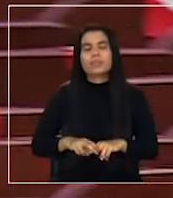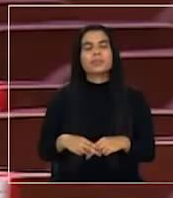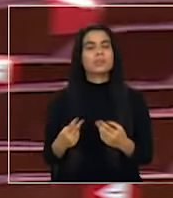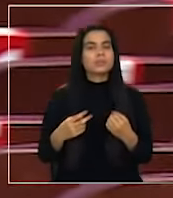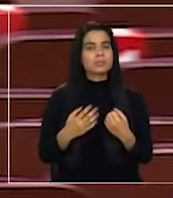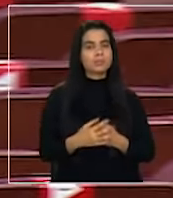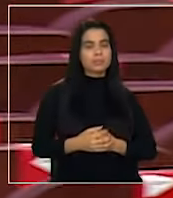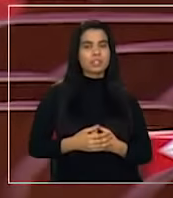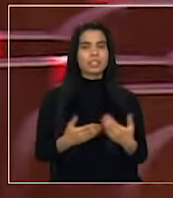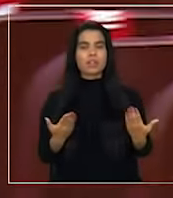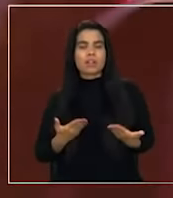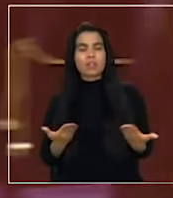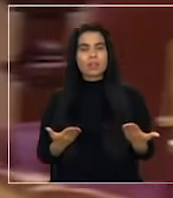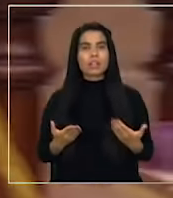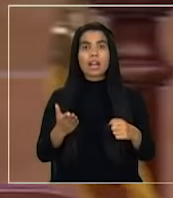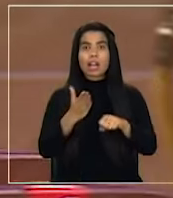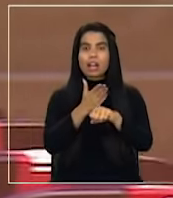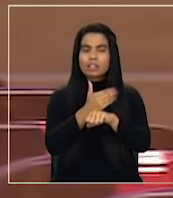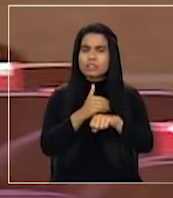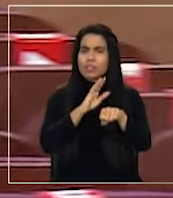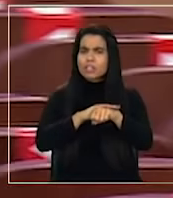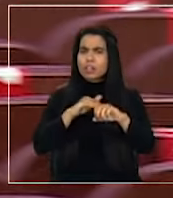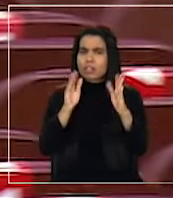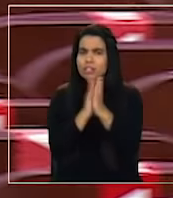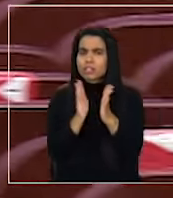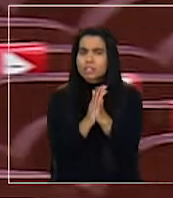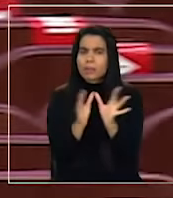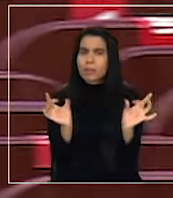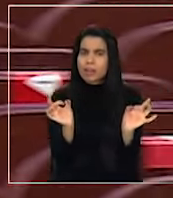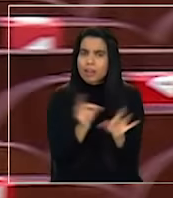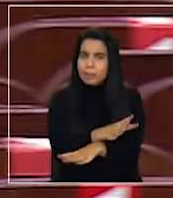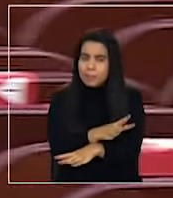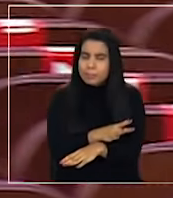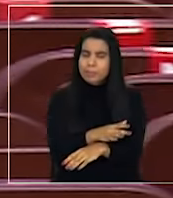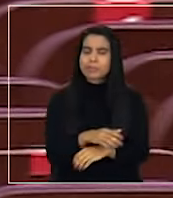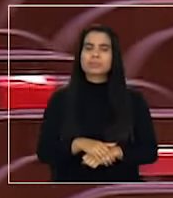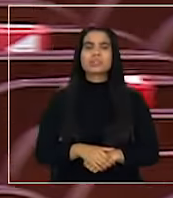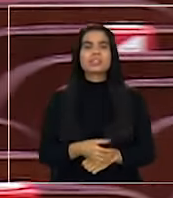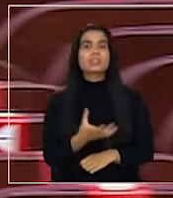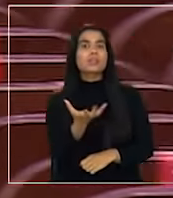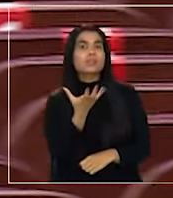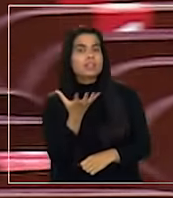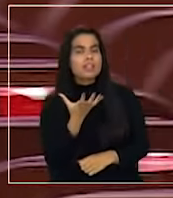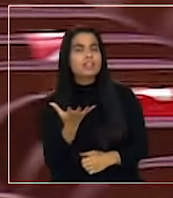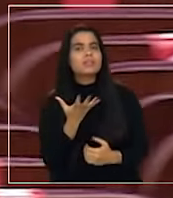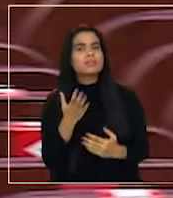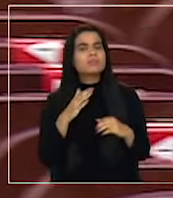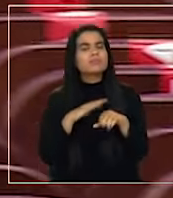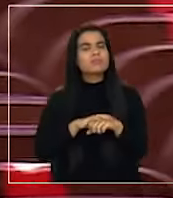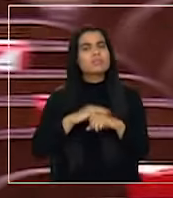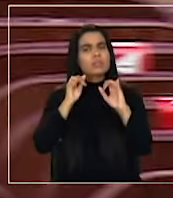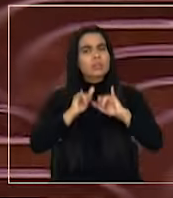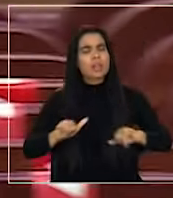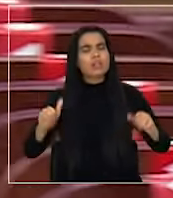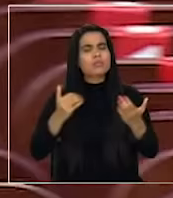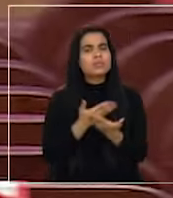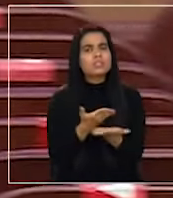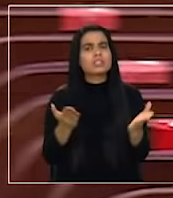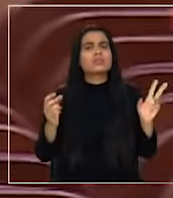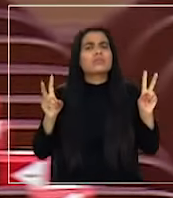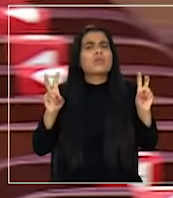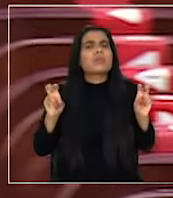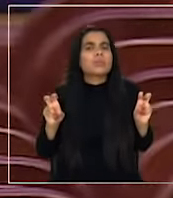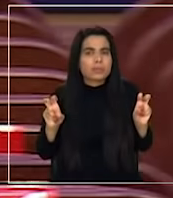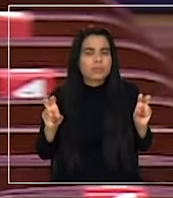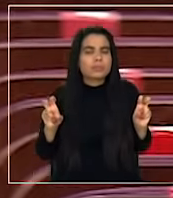lugar, antes de fazer a nossa última oração, eu quero falar com você sobre